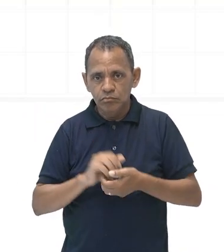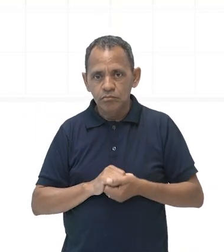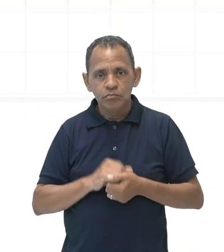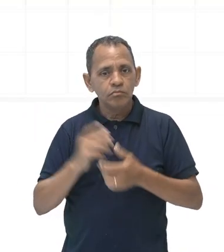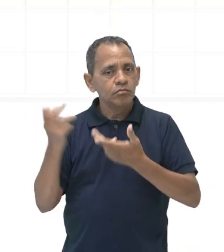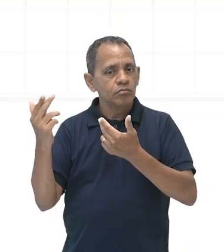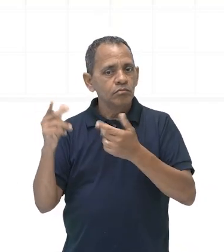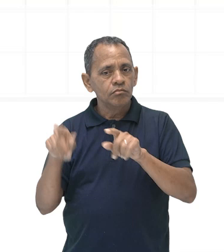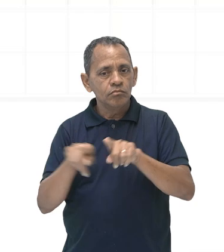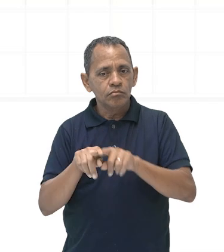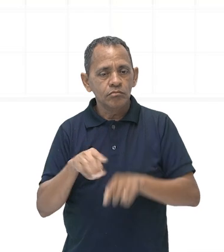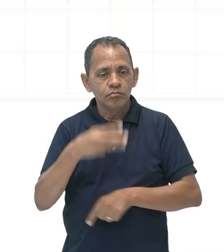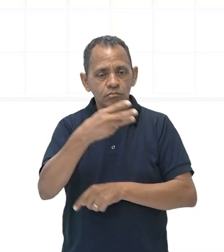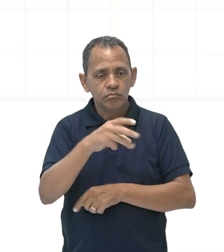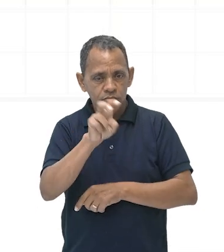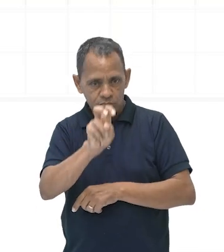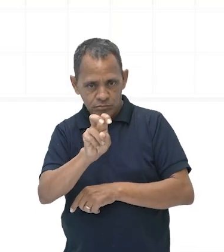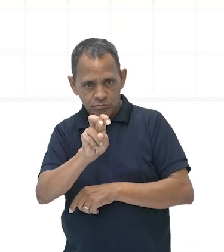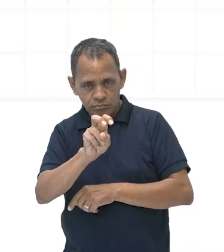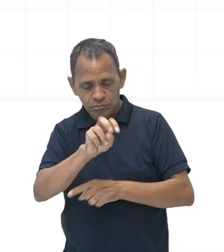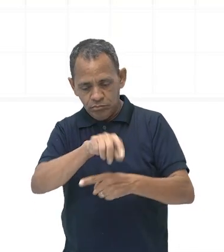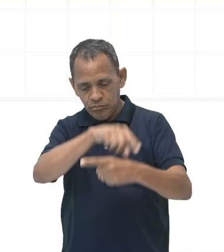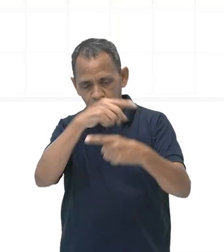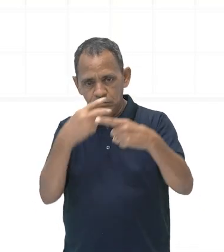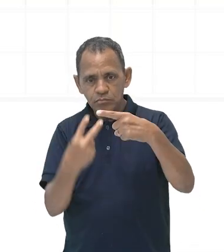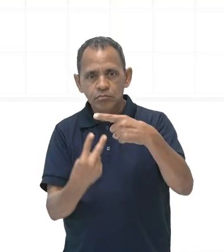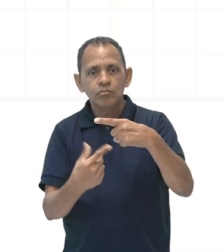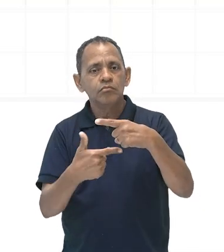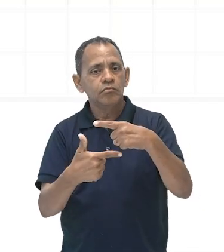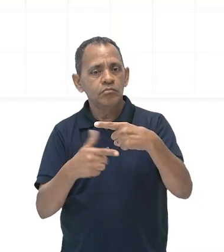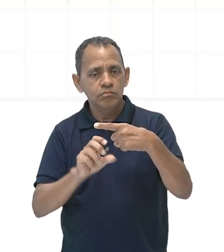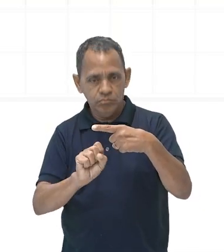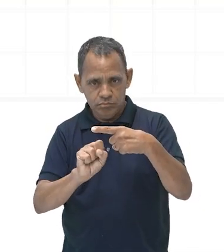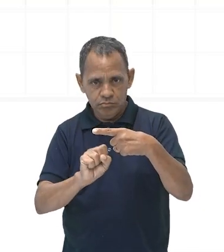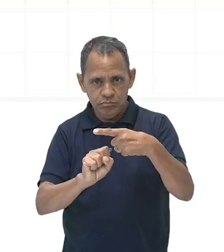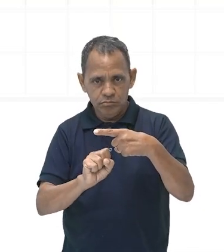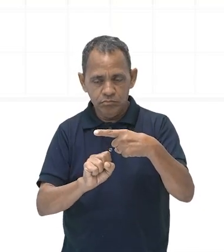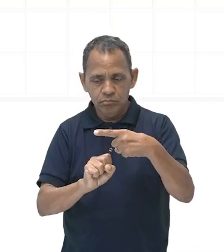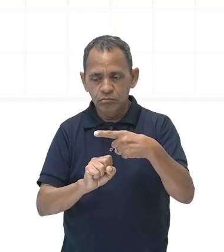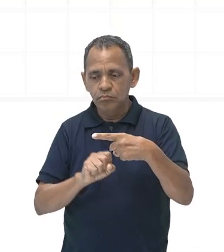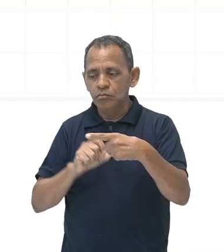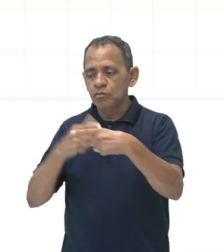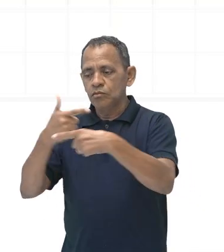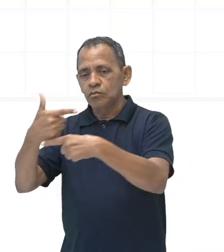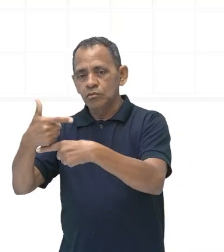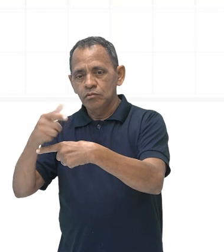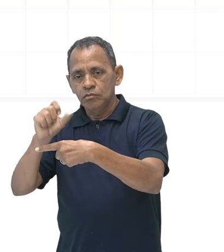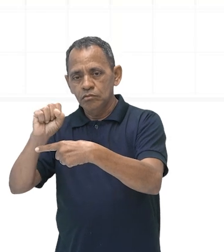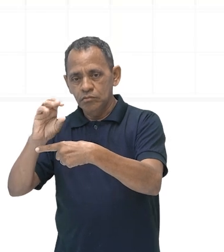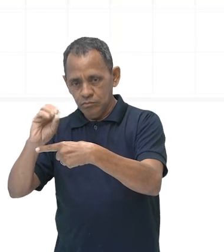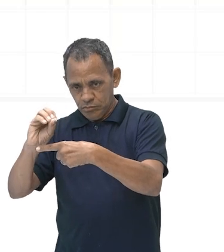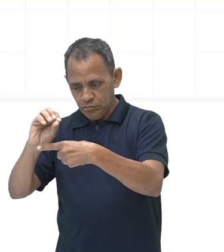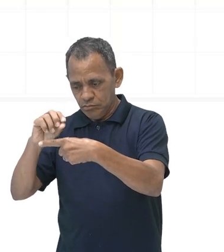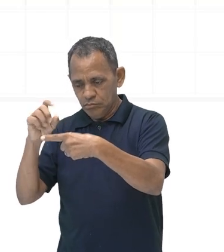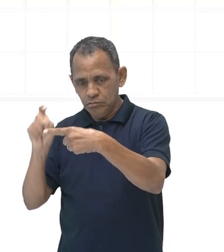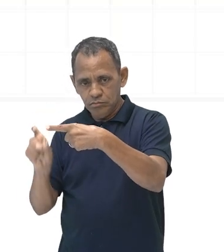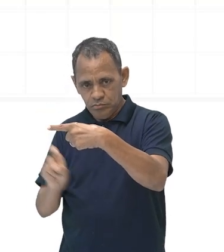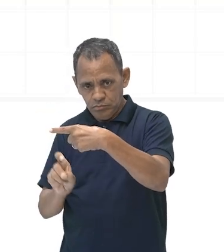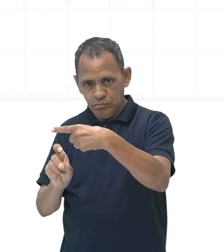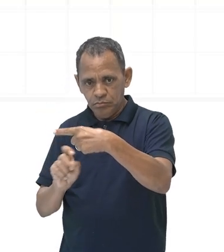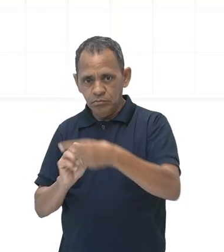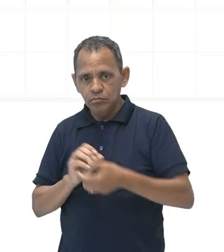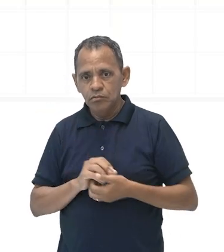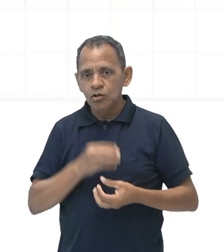lá. 35 sobre 28 e 280 sobre